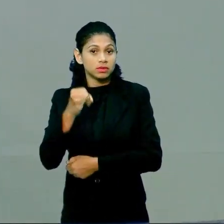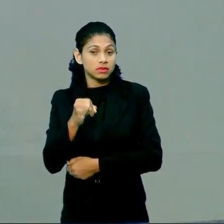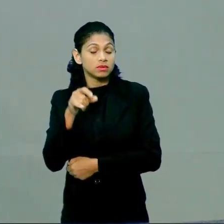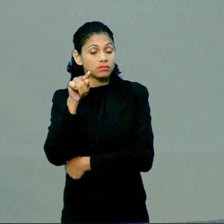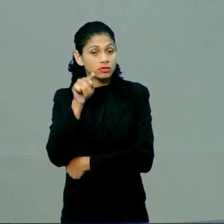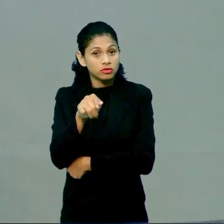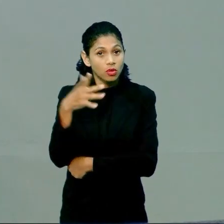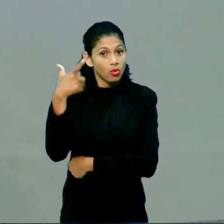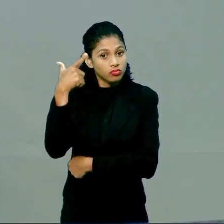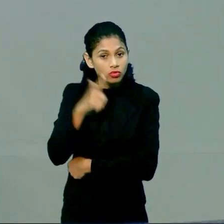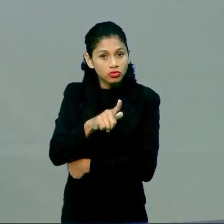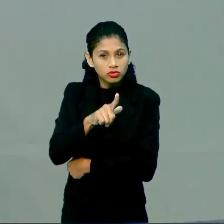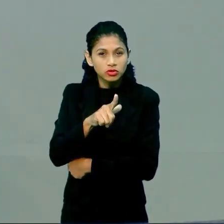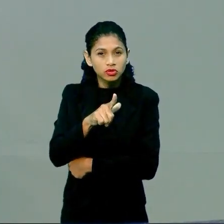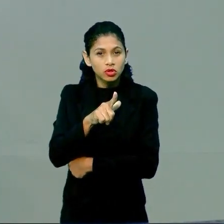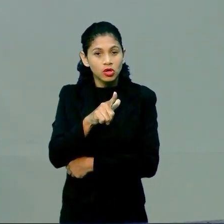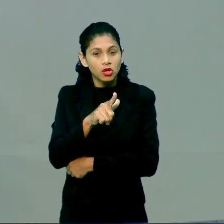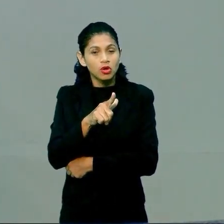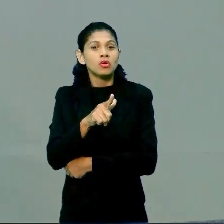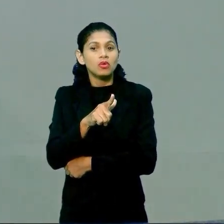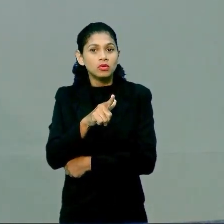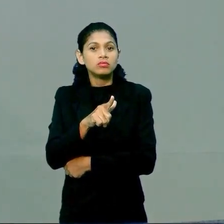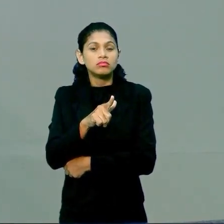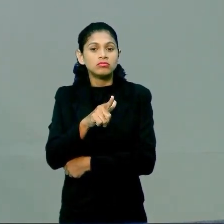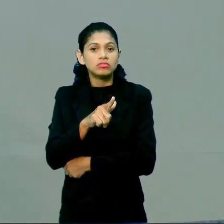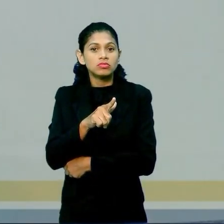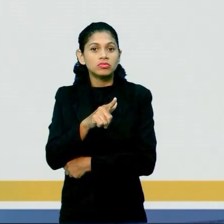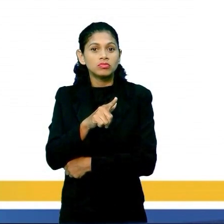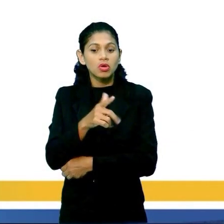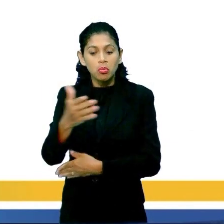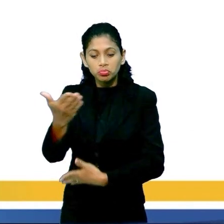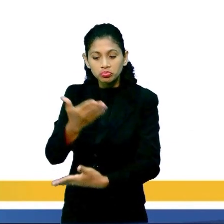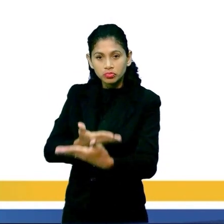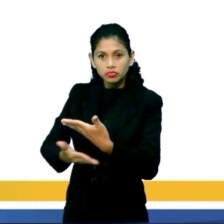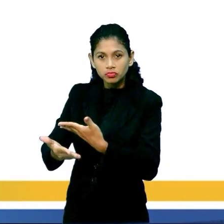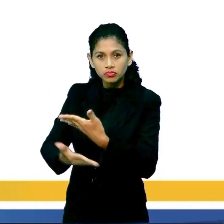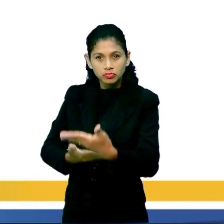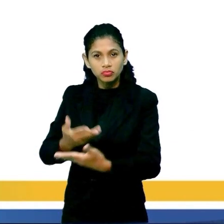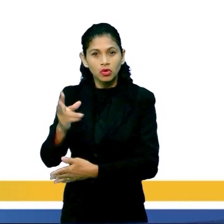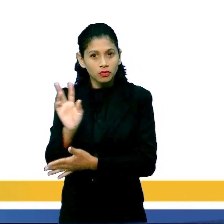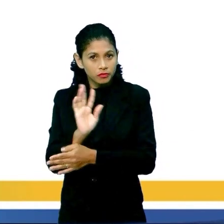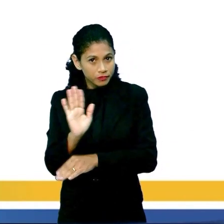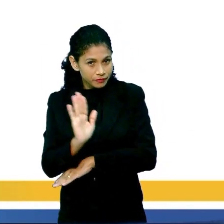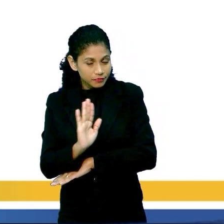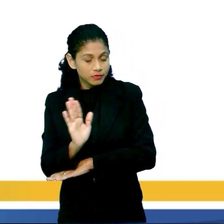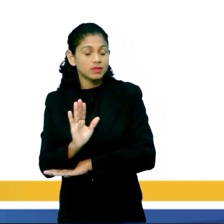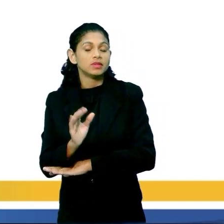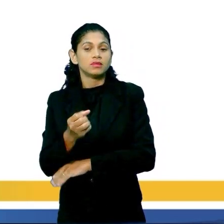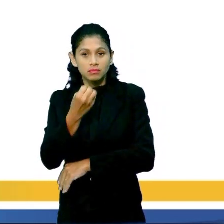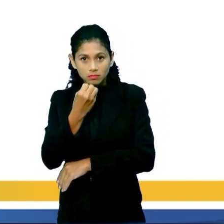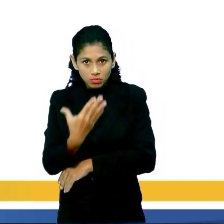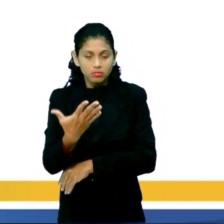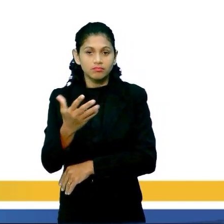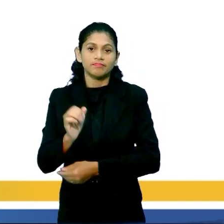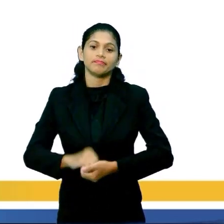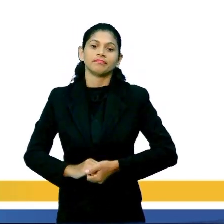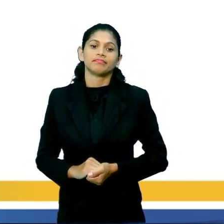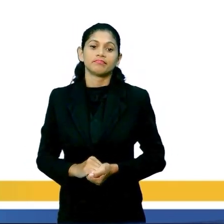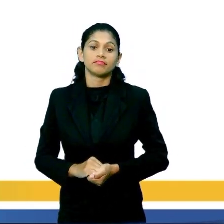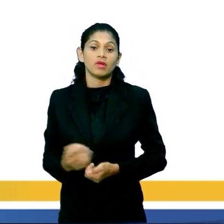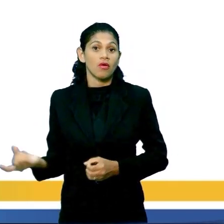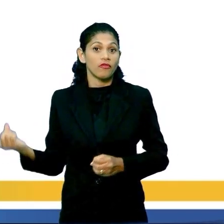então parabéns né indica que você está indo muito bem mas vamos volar aqui a questão galera que é o que nos interessa né que questão do